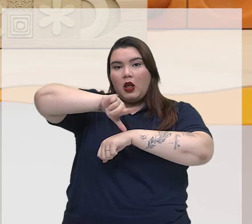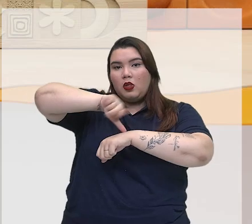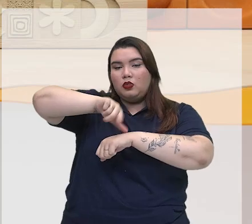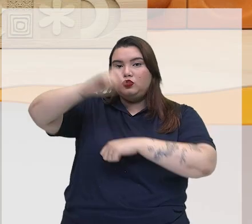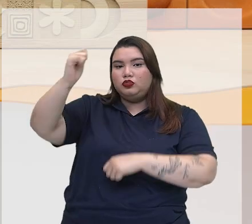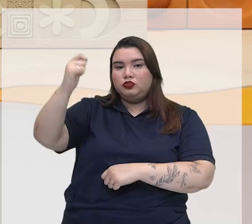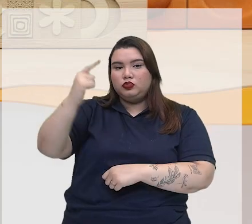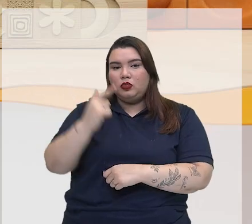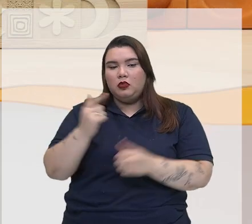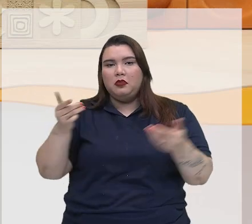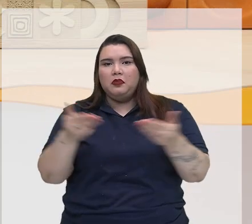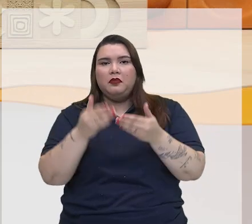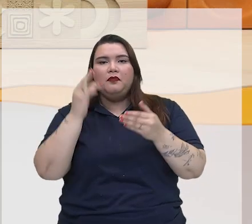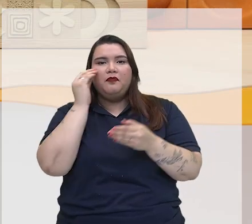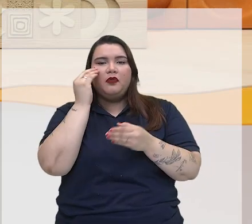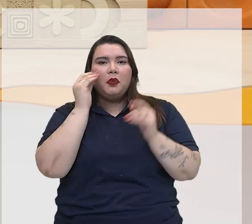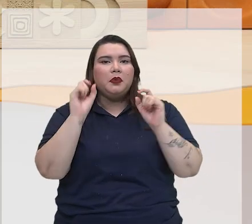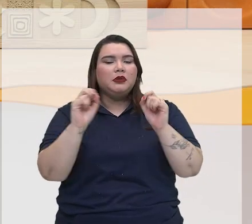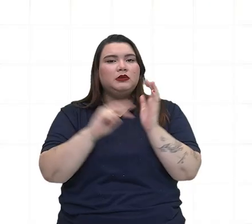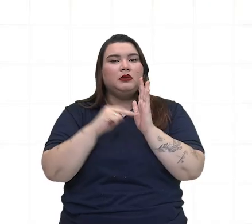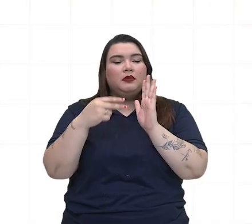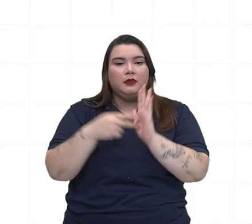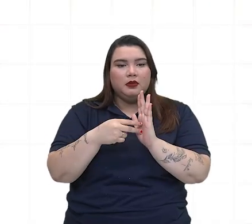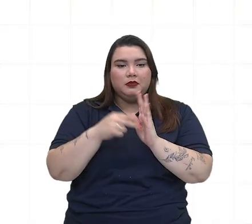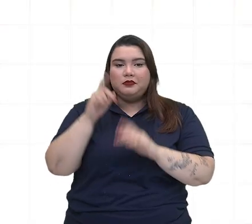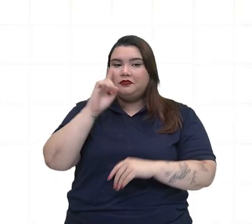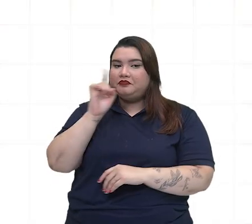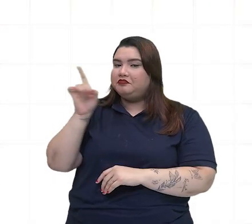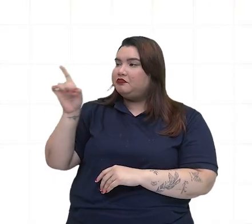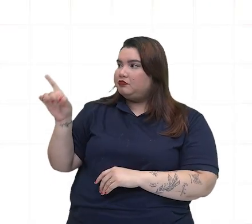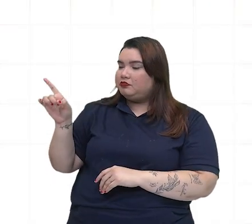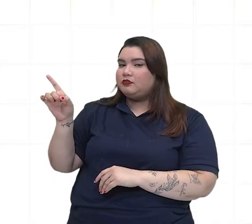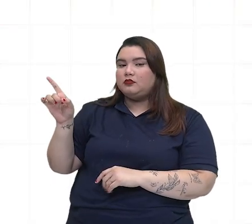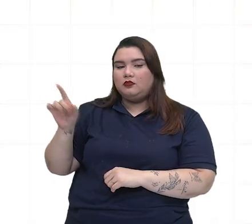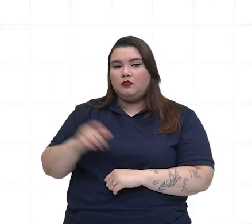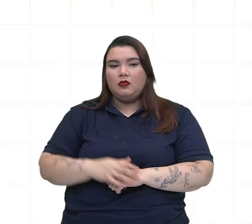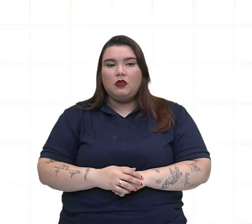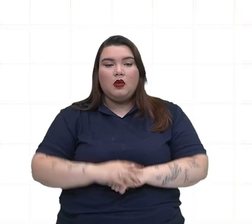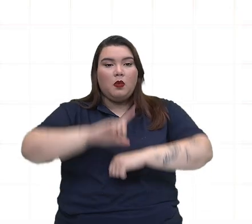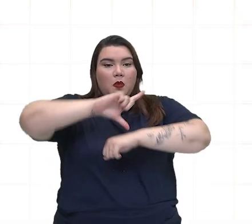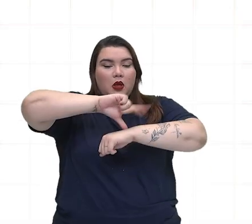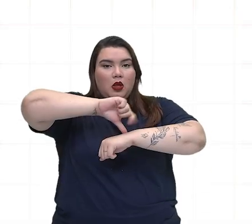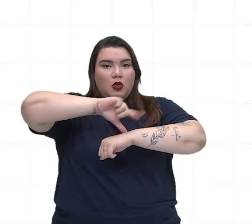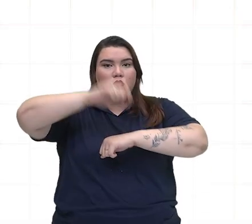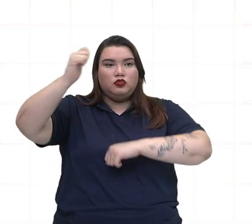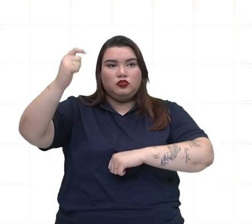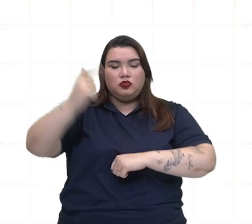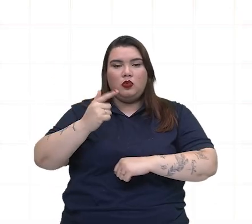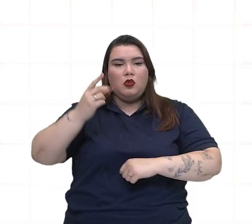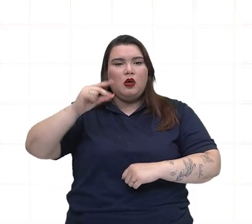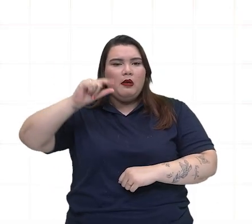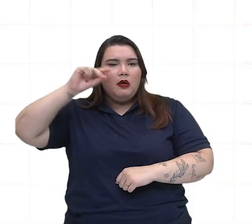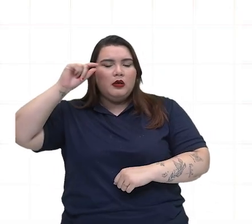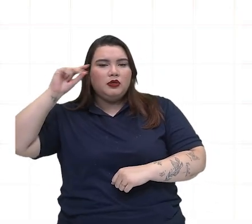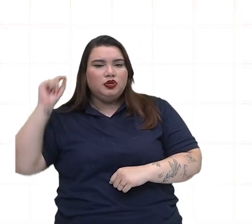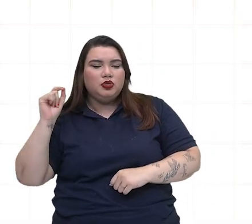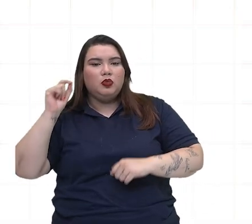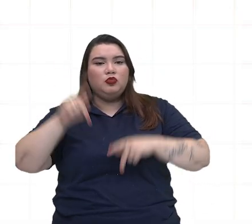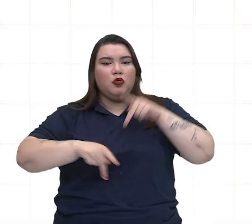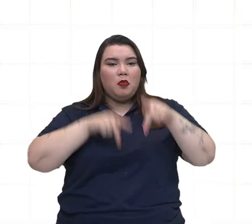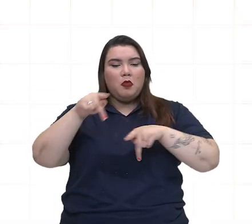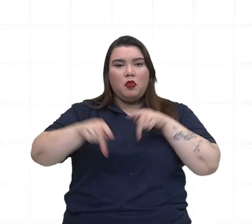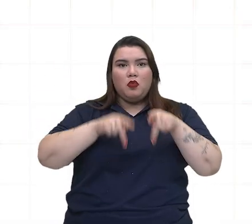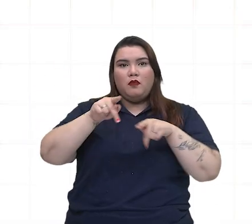gente vai verificar o que era o relógio de sol. Os antigos egípcios e os babilônios,